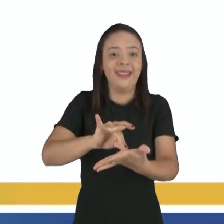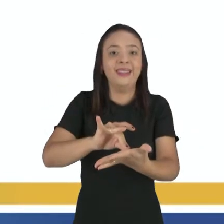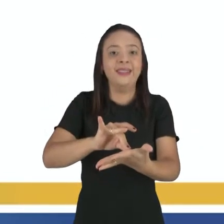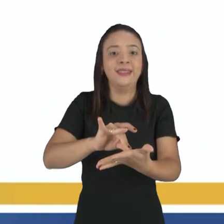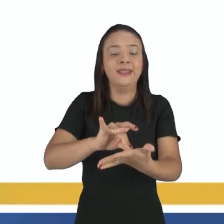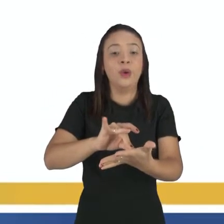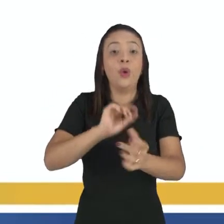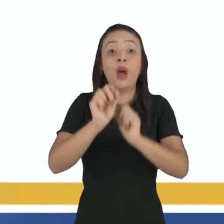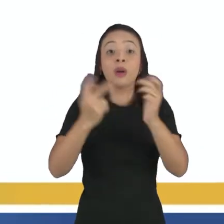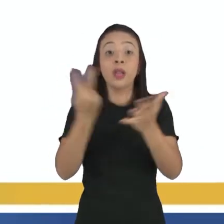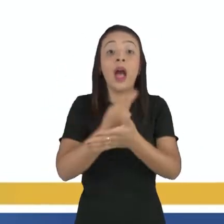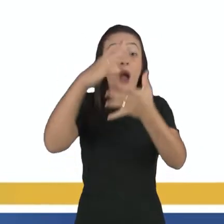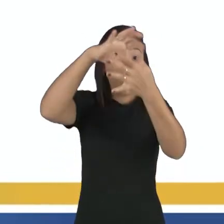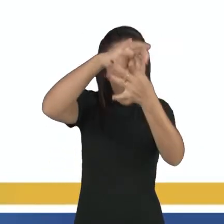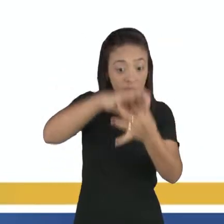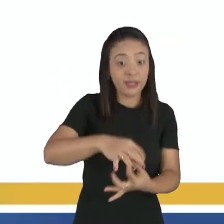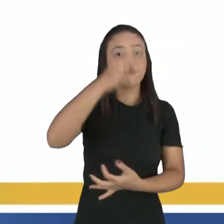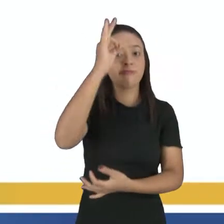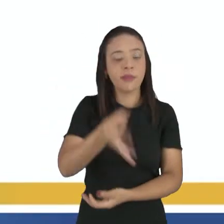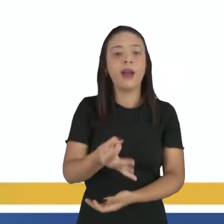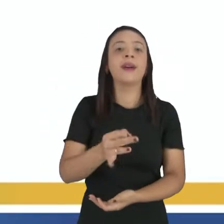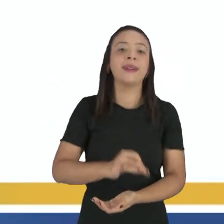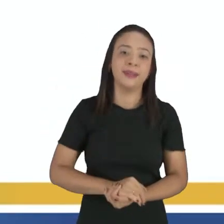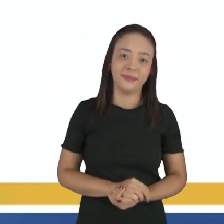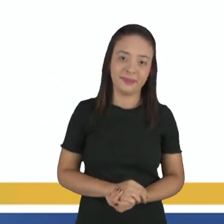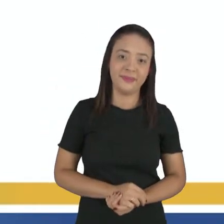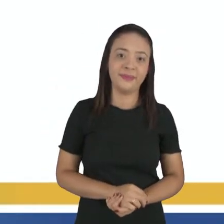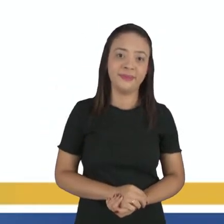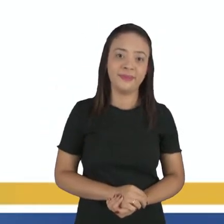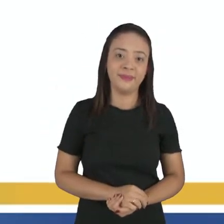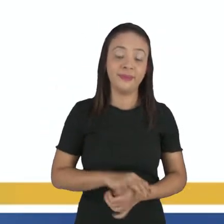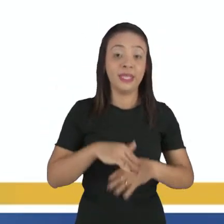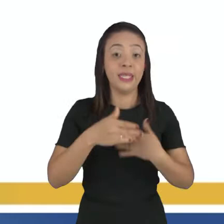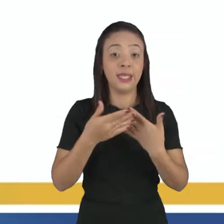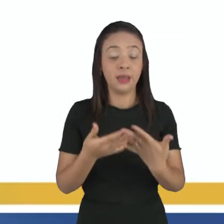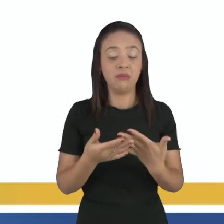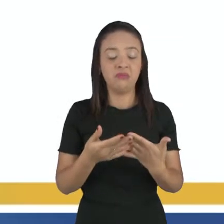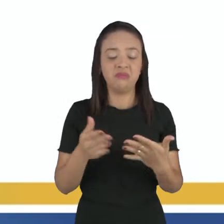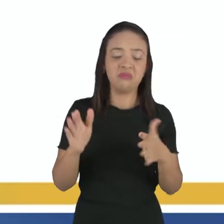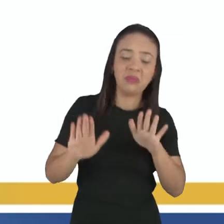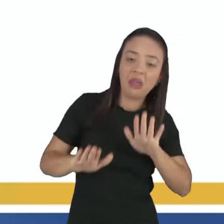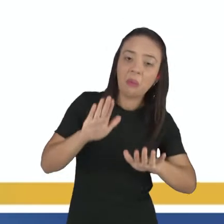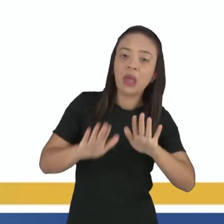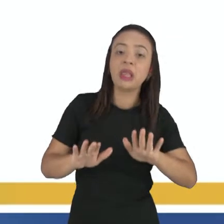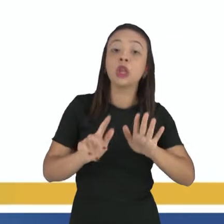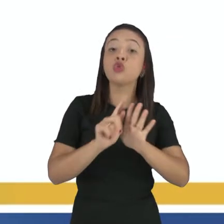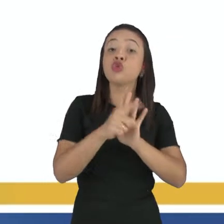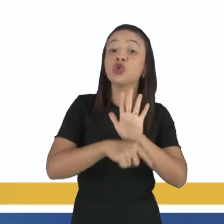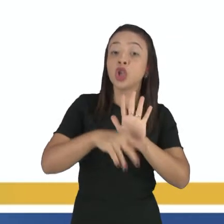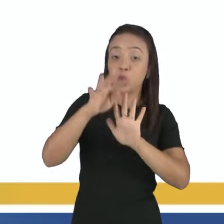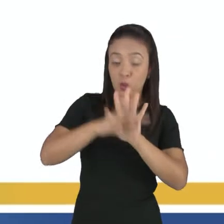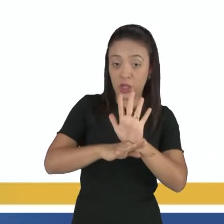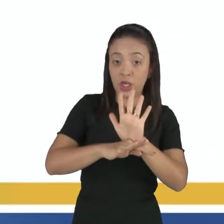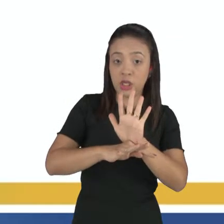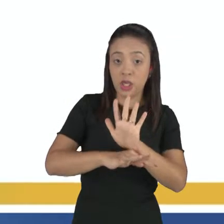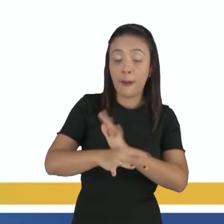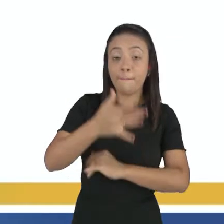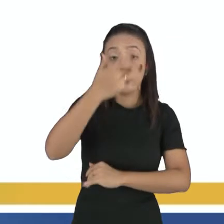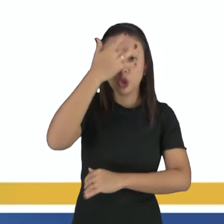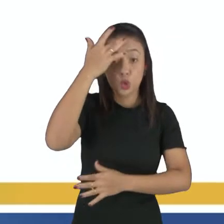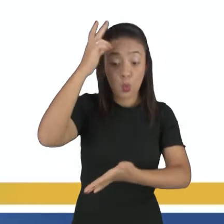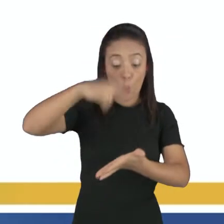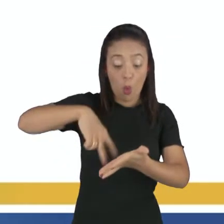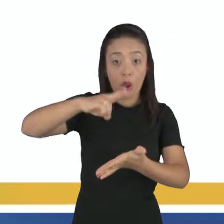vai ser garantida pode ter certeza então de acordo com o gênero textual o leitor tem uma